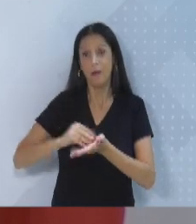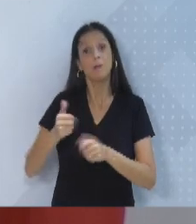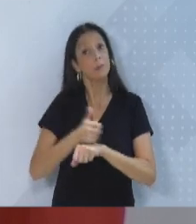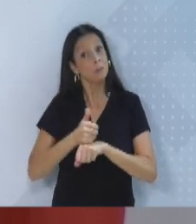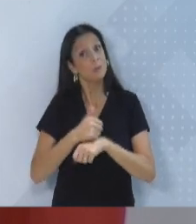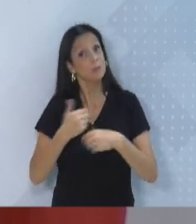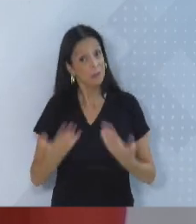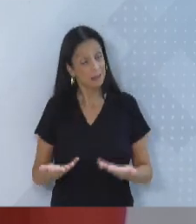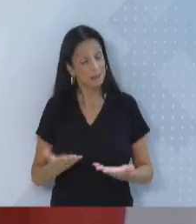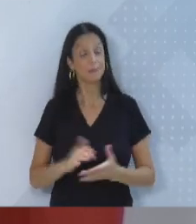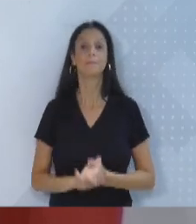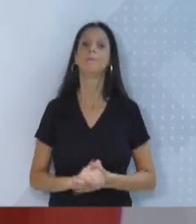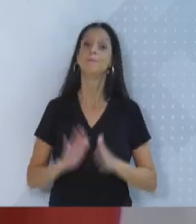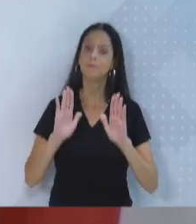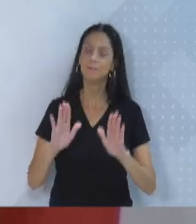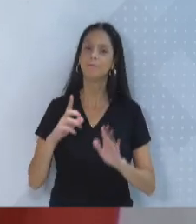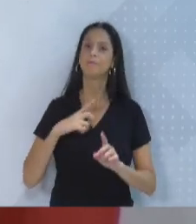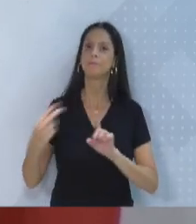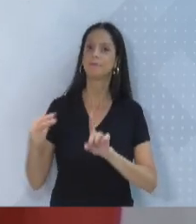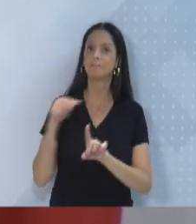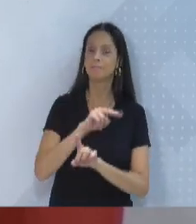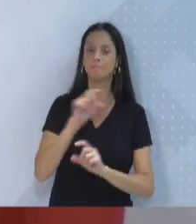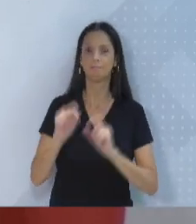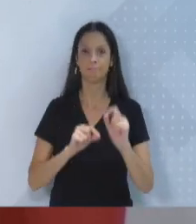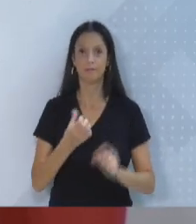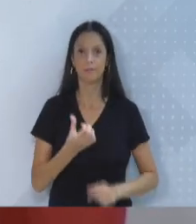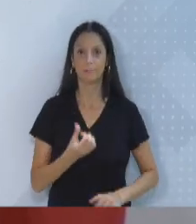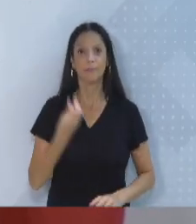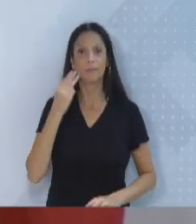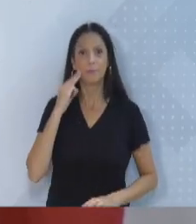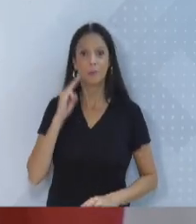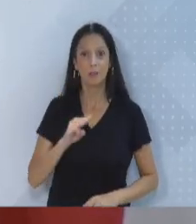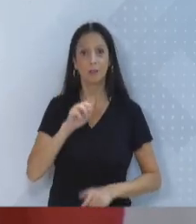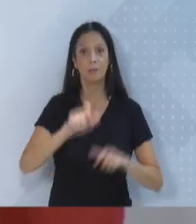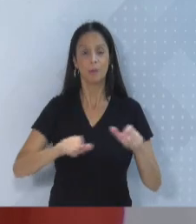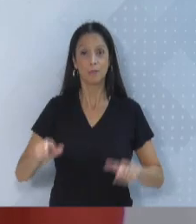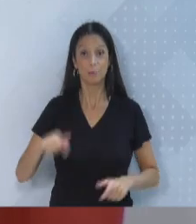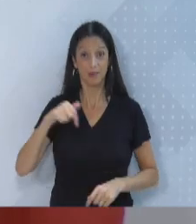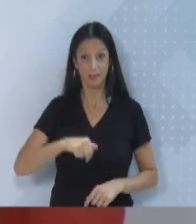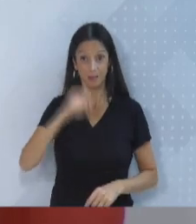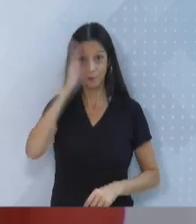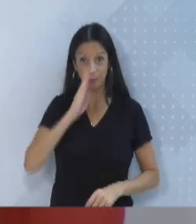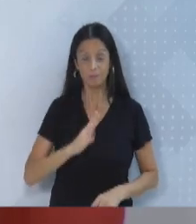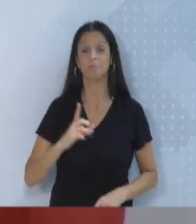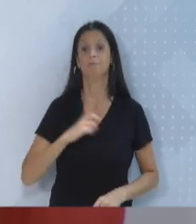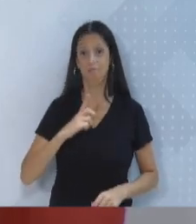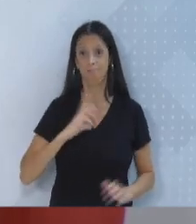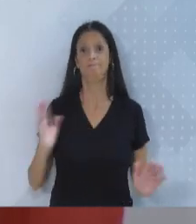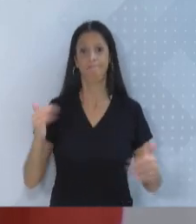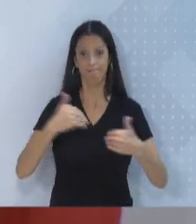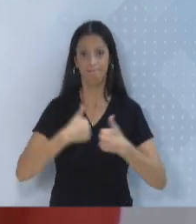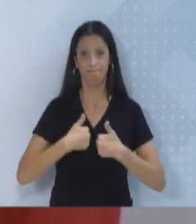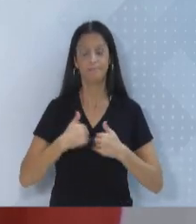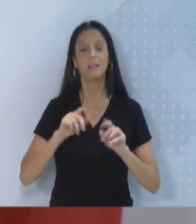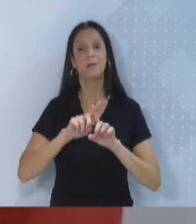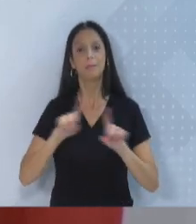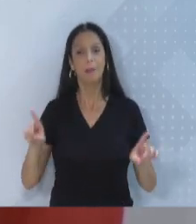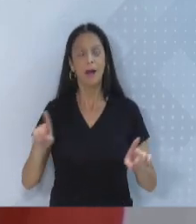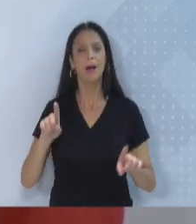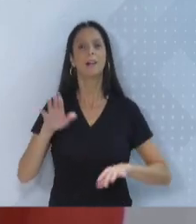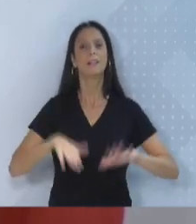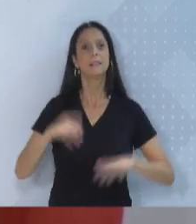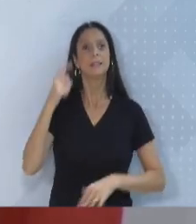Nisso, a gente tem uma perspectiva de 6 milhões de autistas no Brasil. Mas a gente pode pensar, grosso